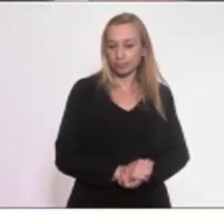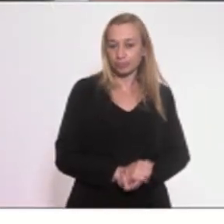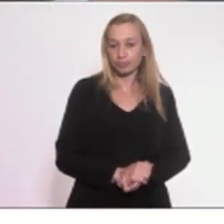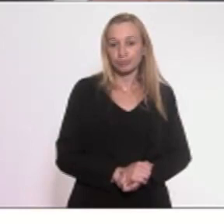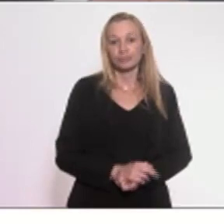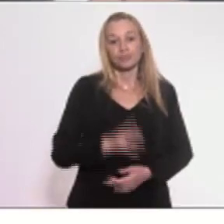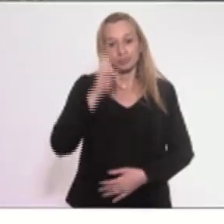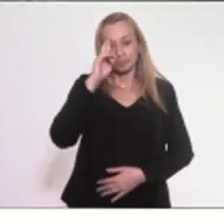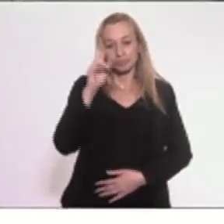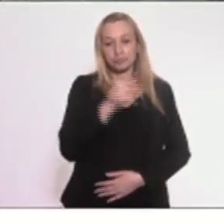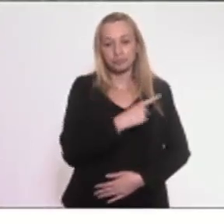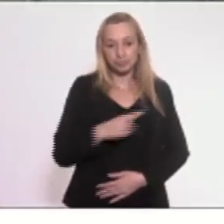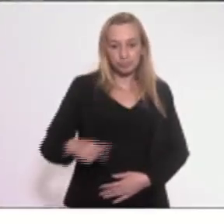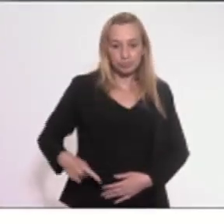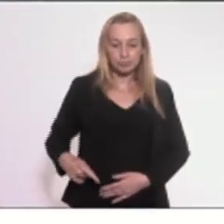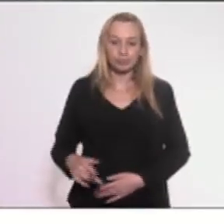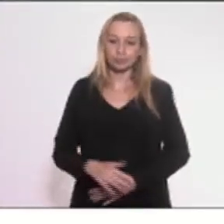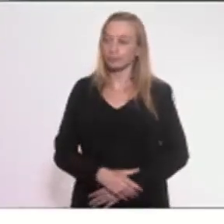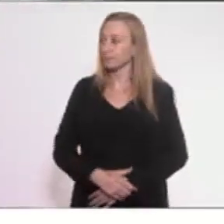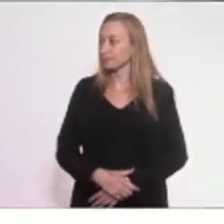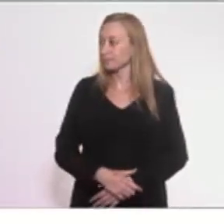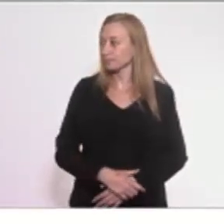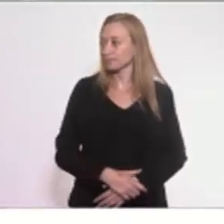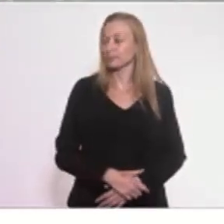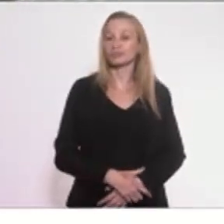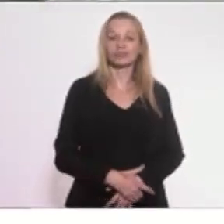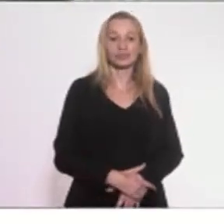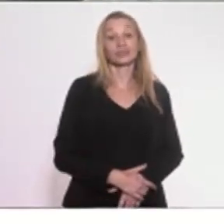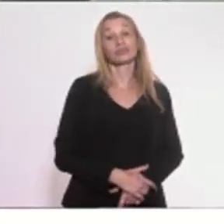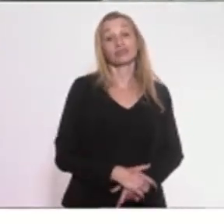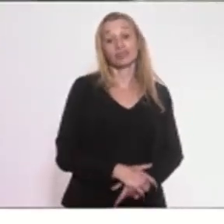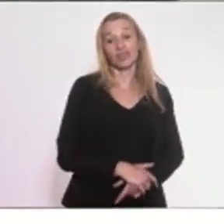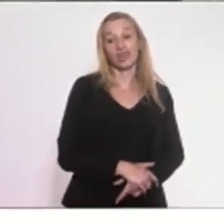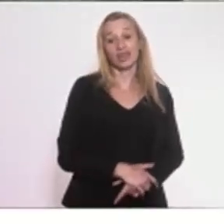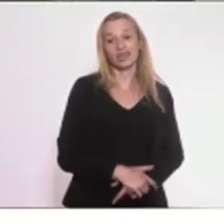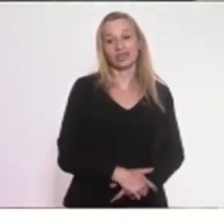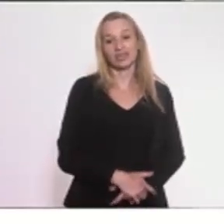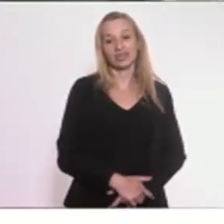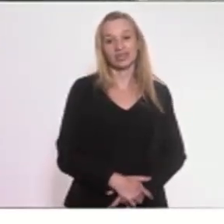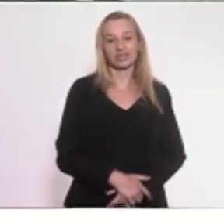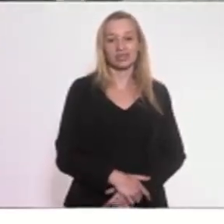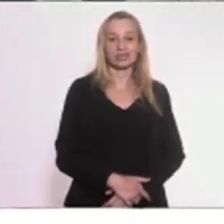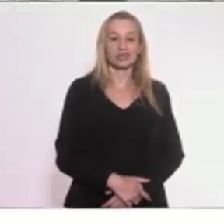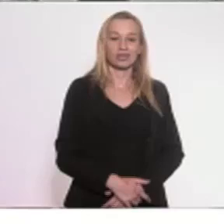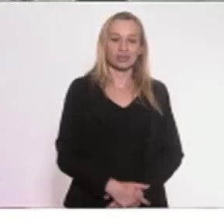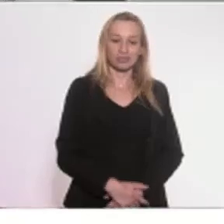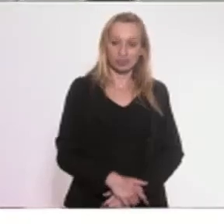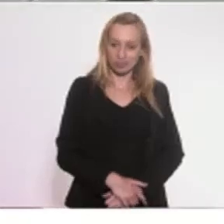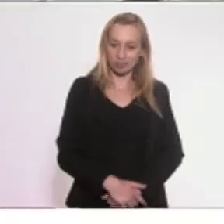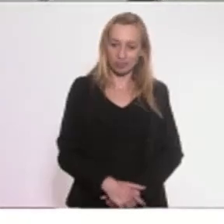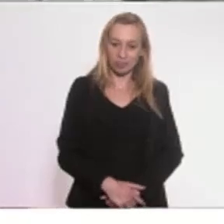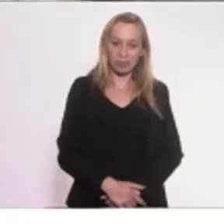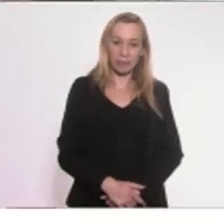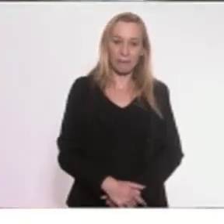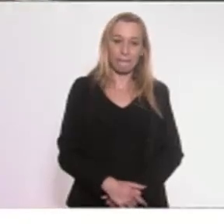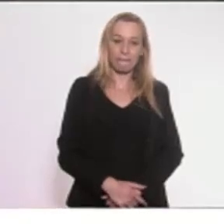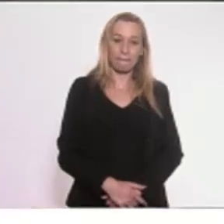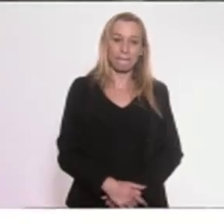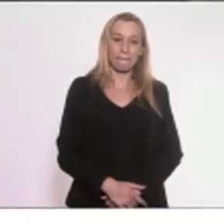não sou eu que vou criar nenhum tipo de problema.